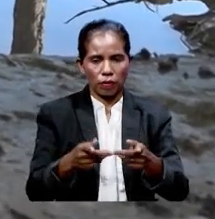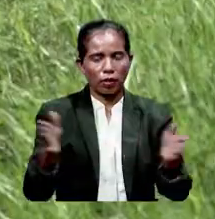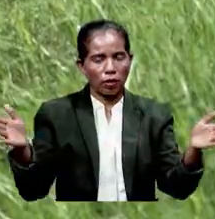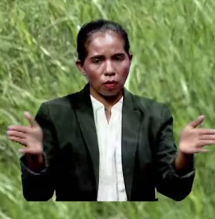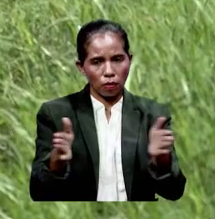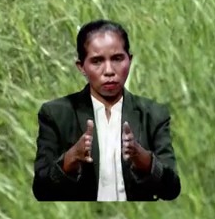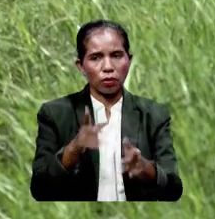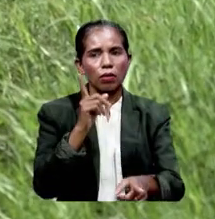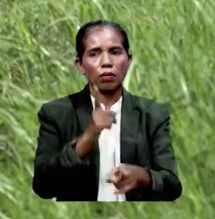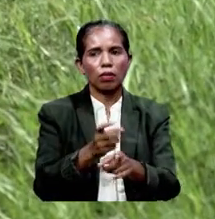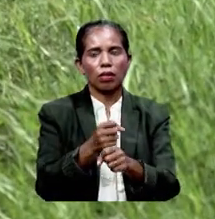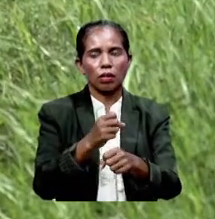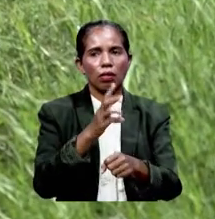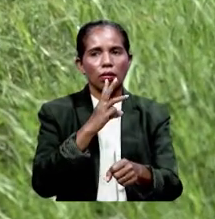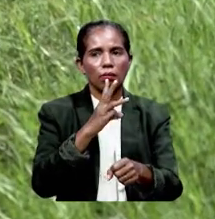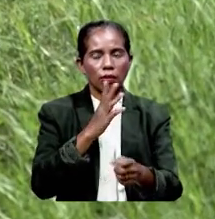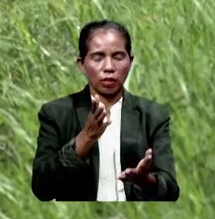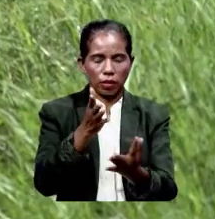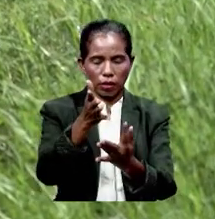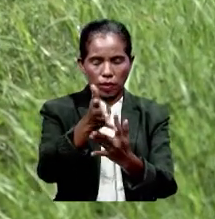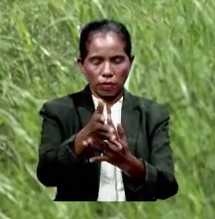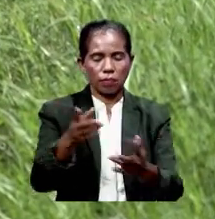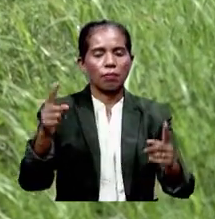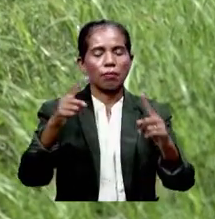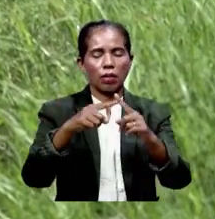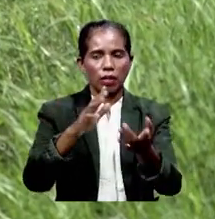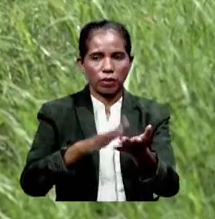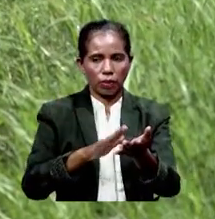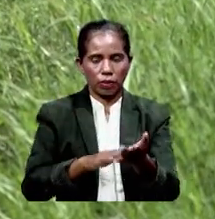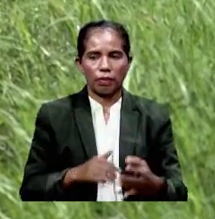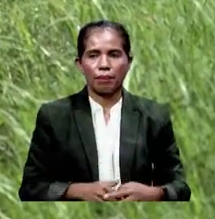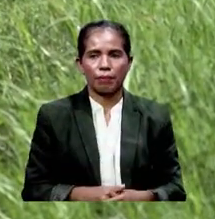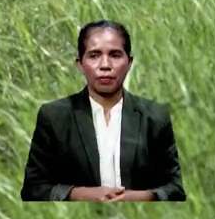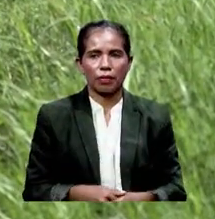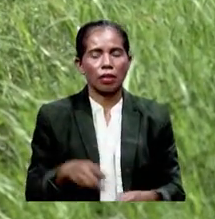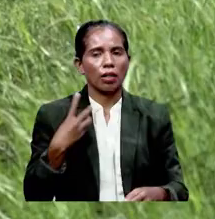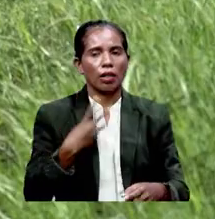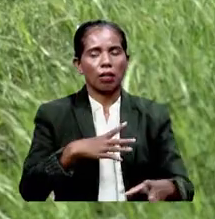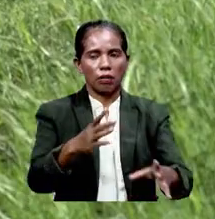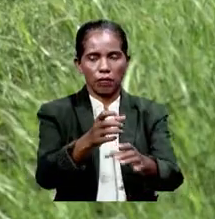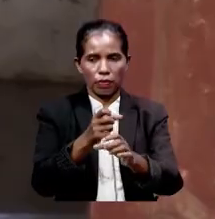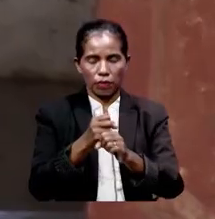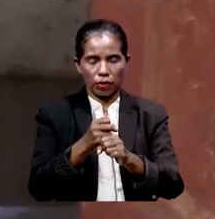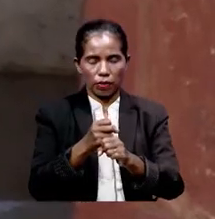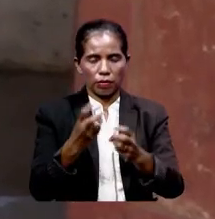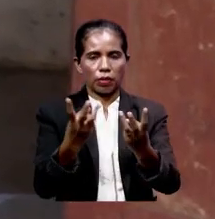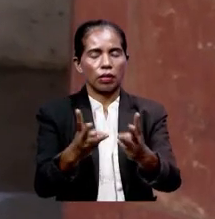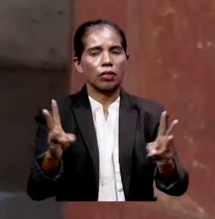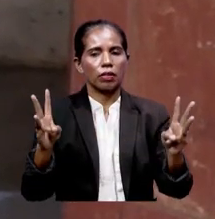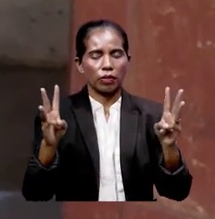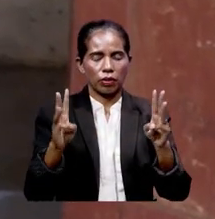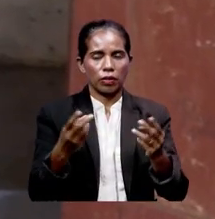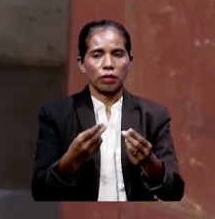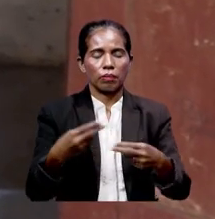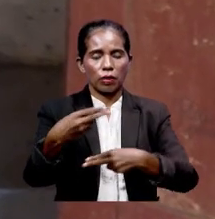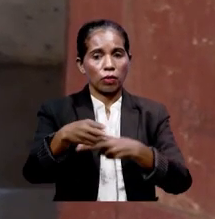Liu, ou de resulta bem solitama fali da Escola Laran. Andaros nebe durante a mi fotine kan salasia. Salasia